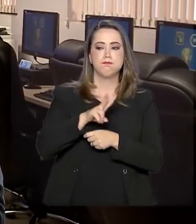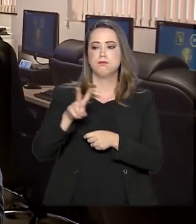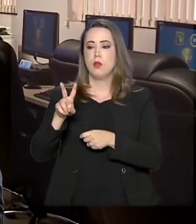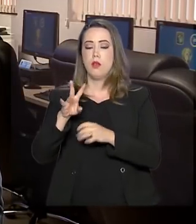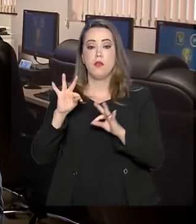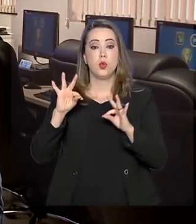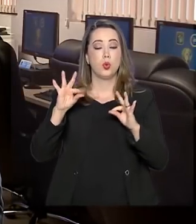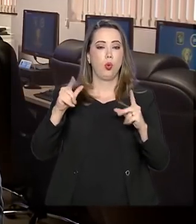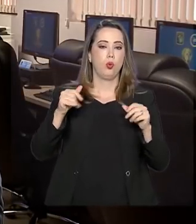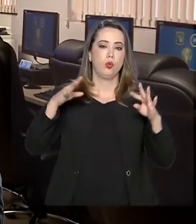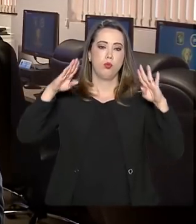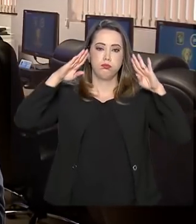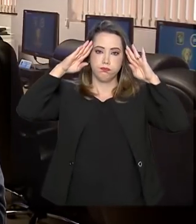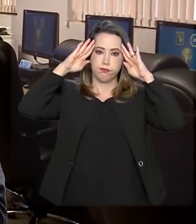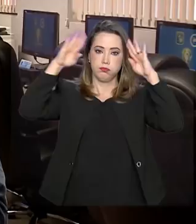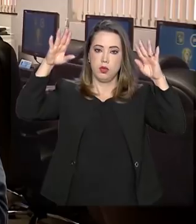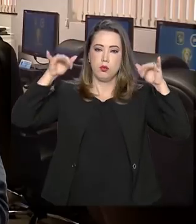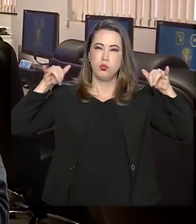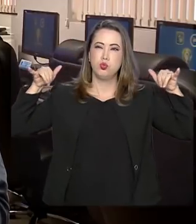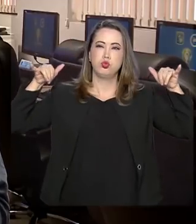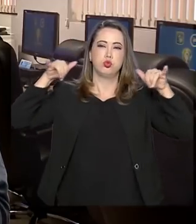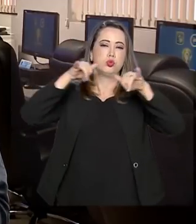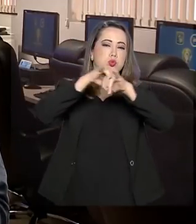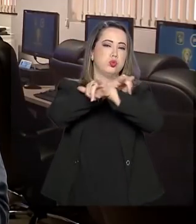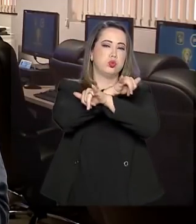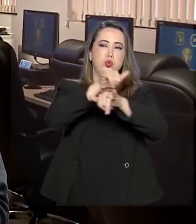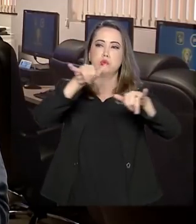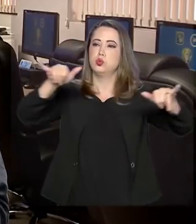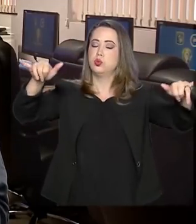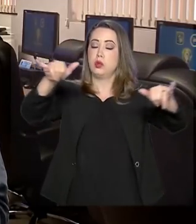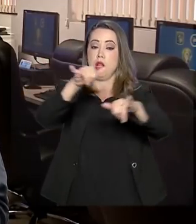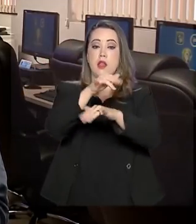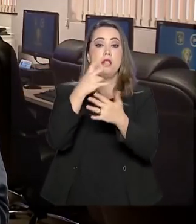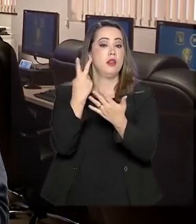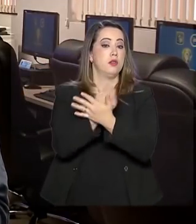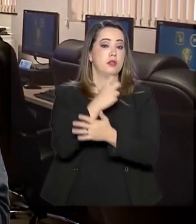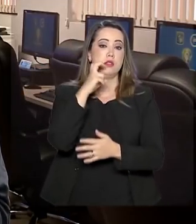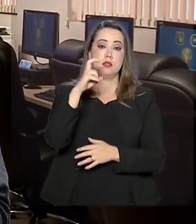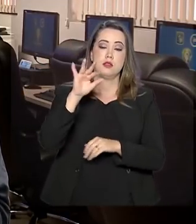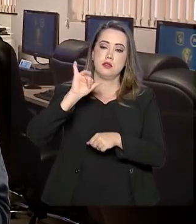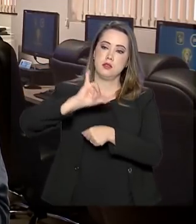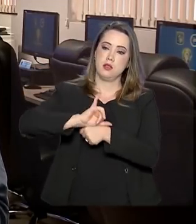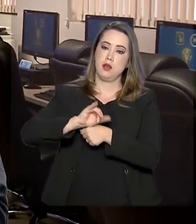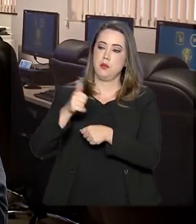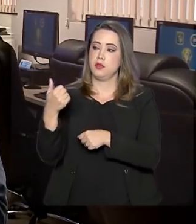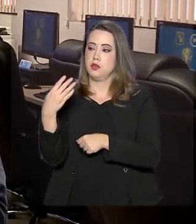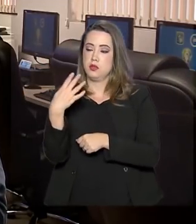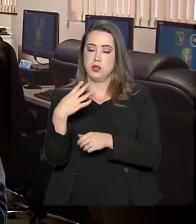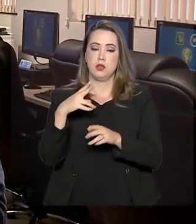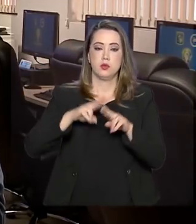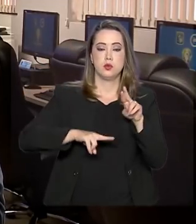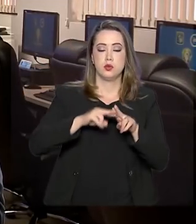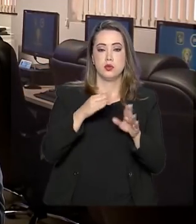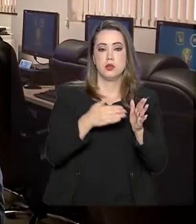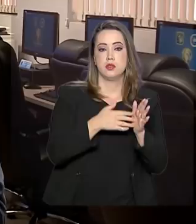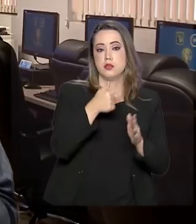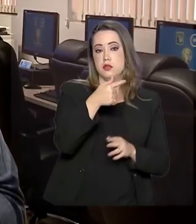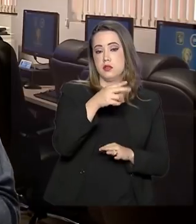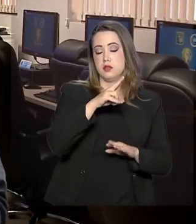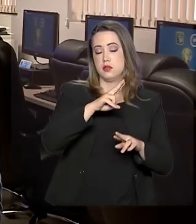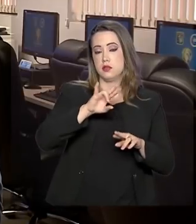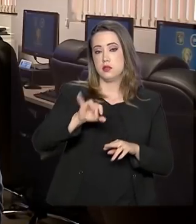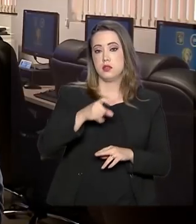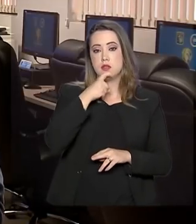de aviação civil durante a Copa América. A competição acontece em cinco capitais brasileiras entre os dias 14 de junho a 7 de julho.